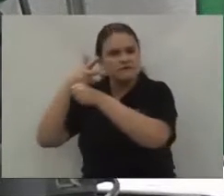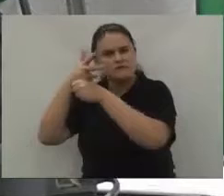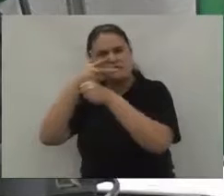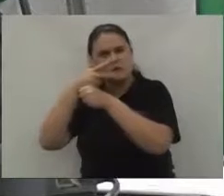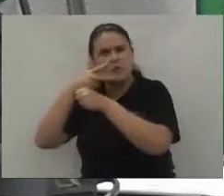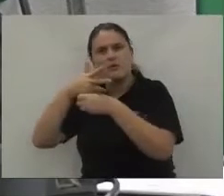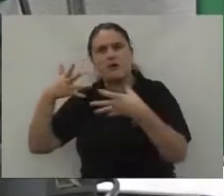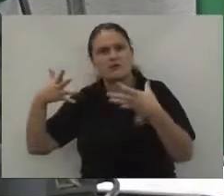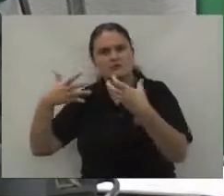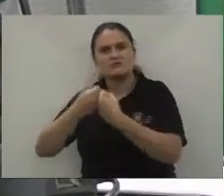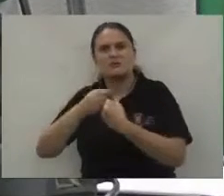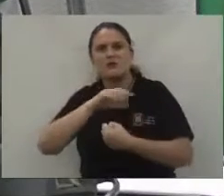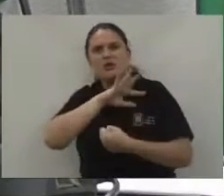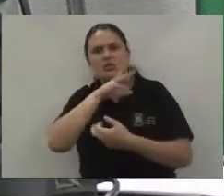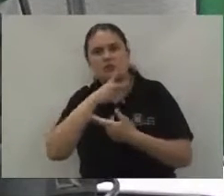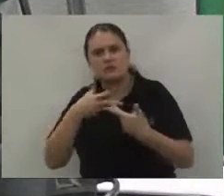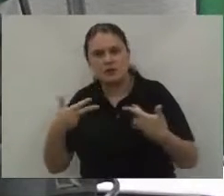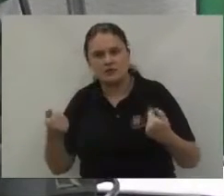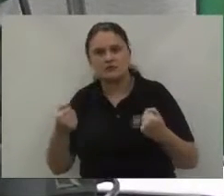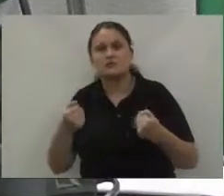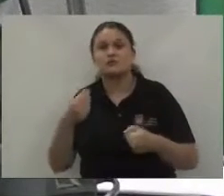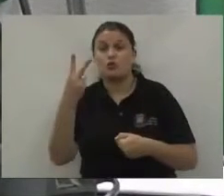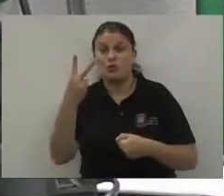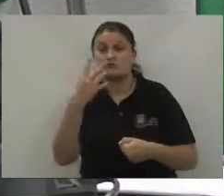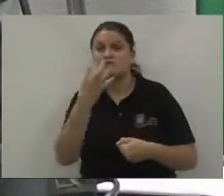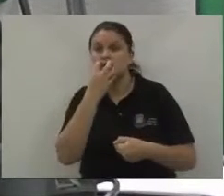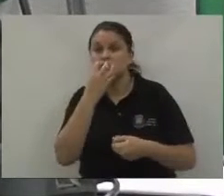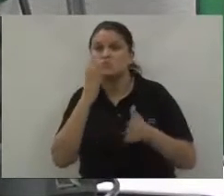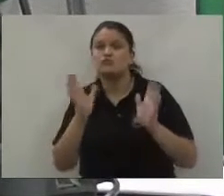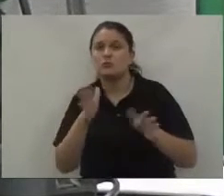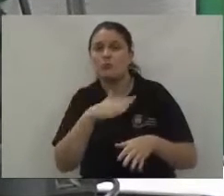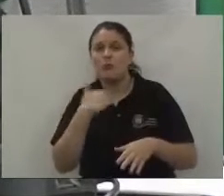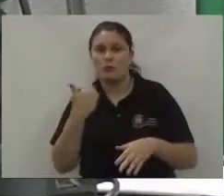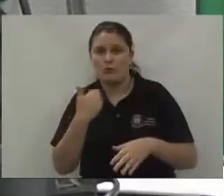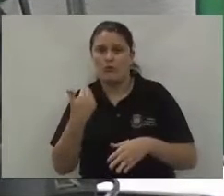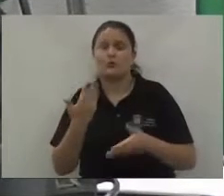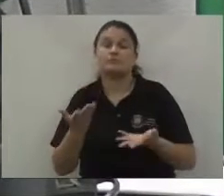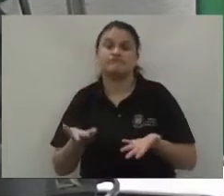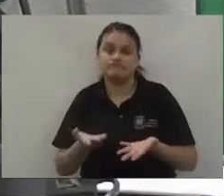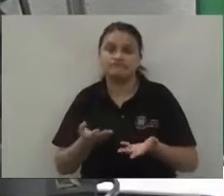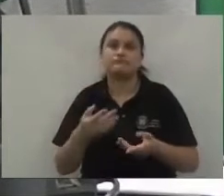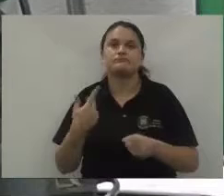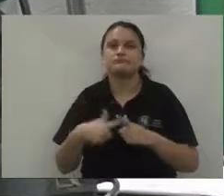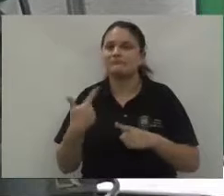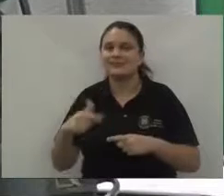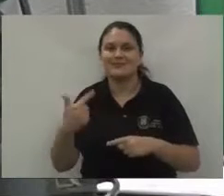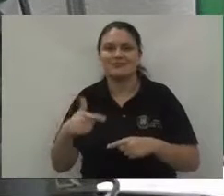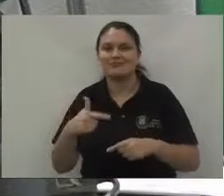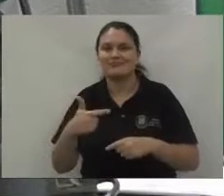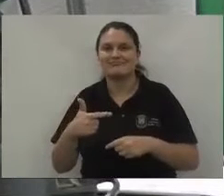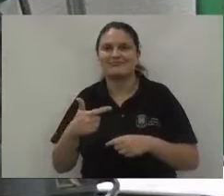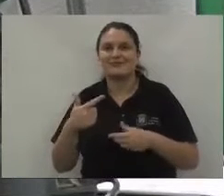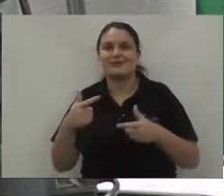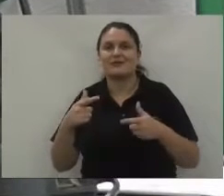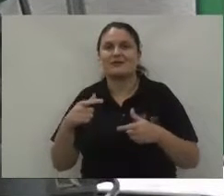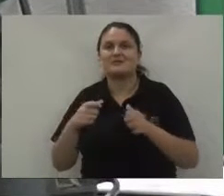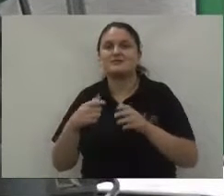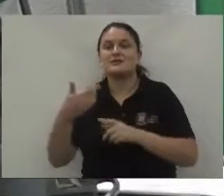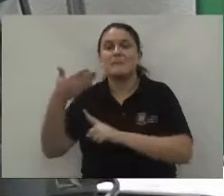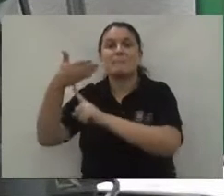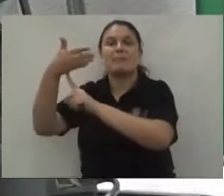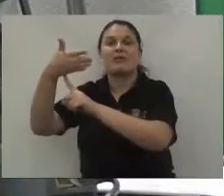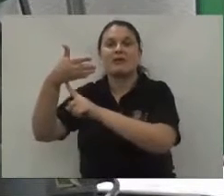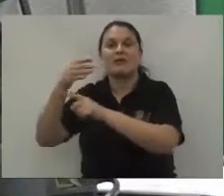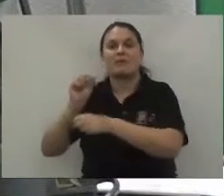de acidentes com animais, dois cachorros já morreram naquela rua. Então, ali não é mais uma questão de como diz o